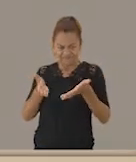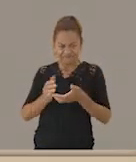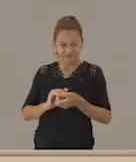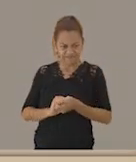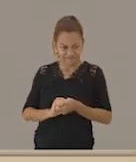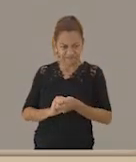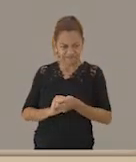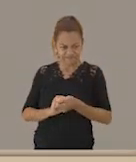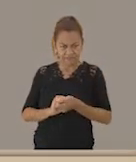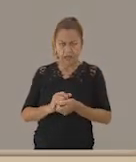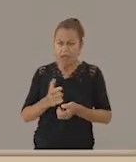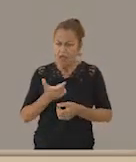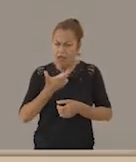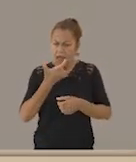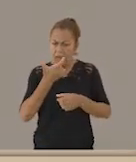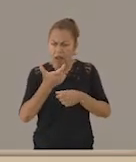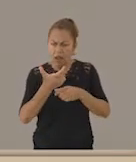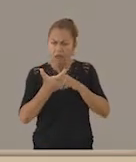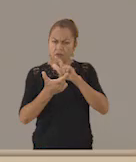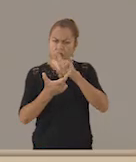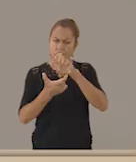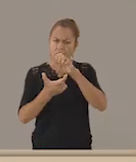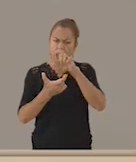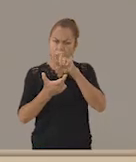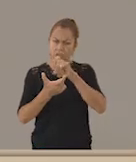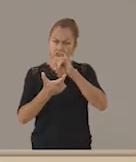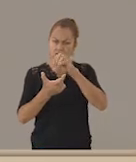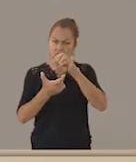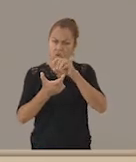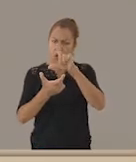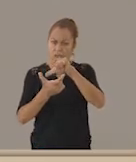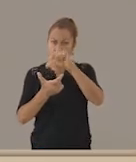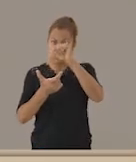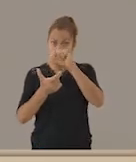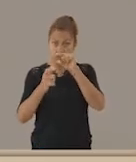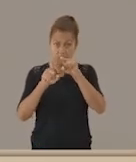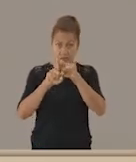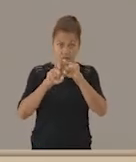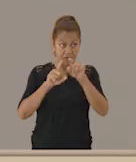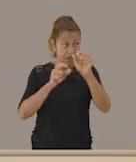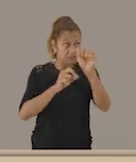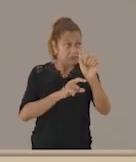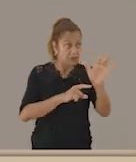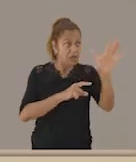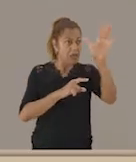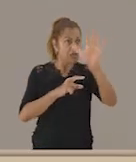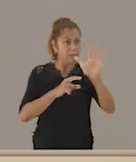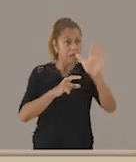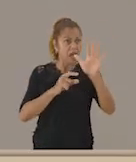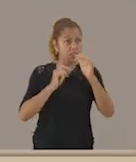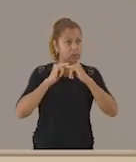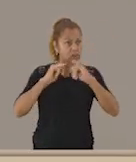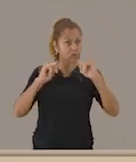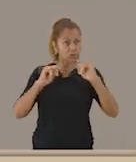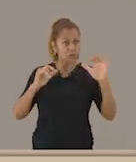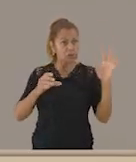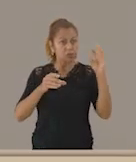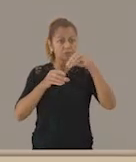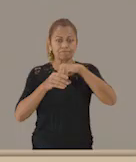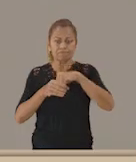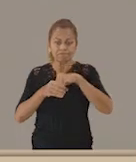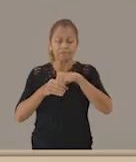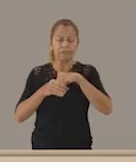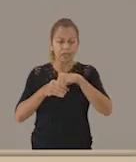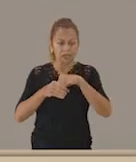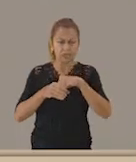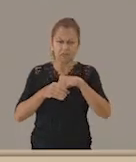A escolha de palavras, léxico e das imagens que compõem uma notícia não é aleatória ou imparcial.